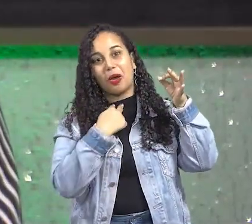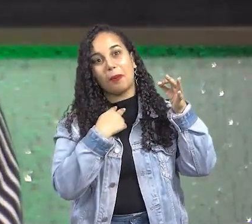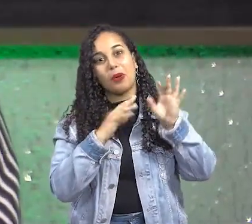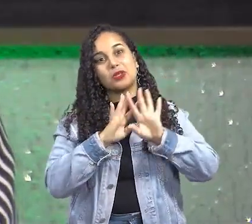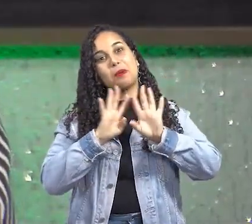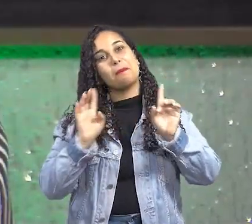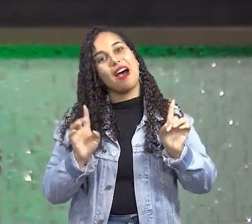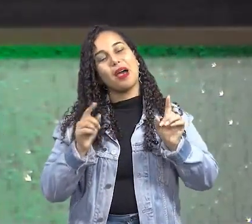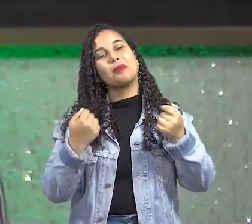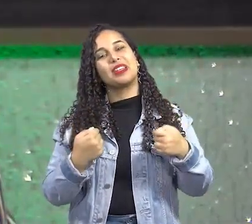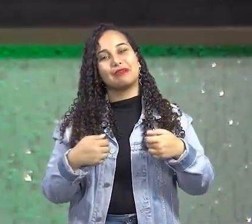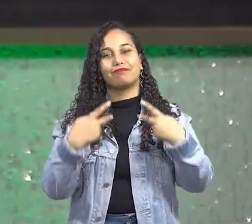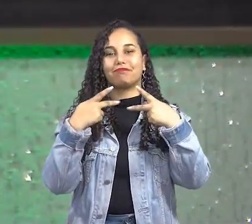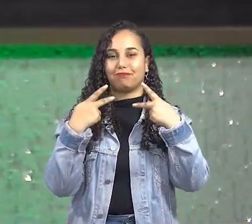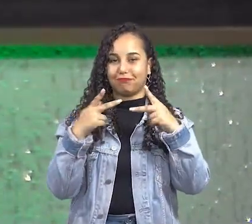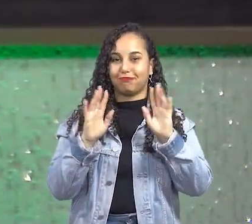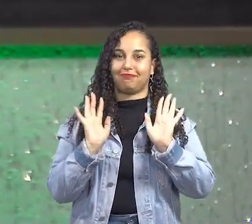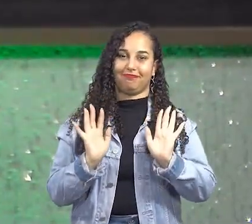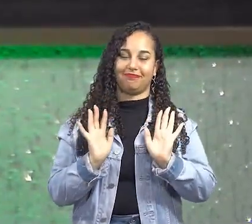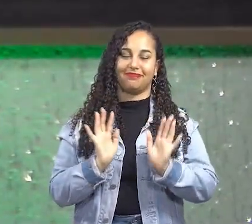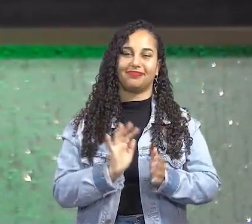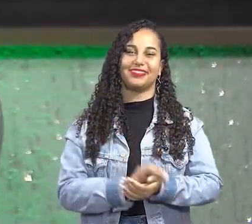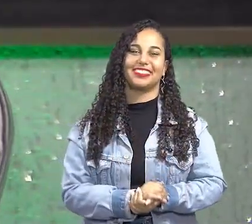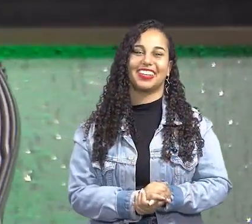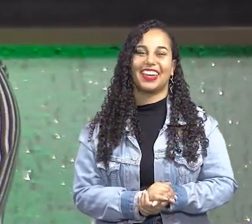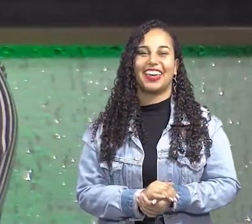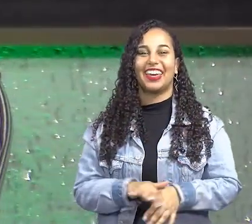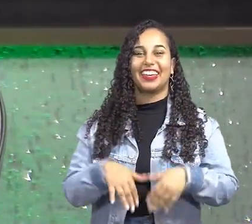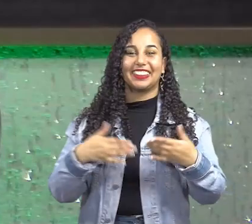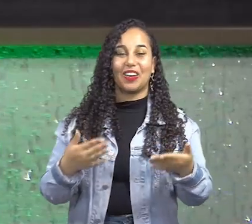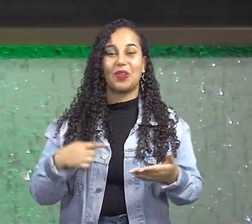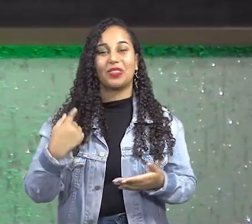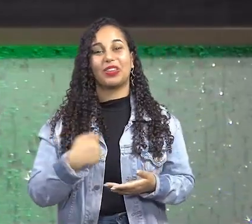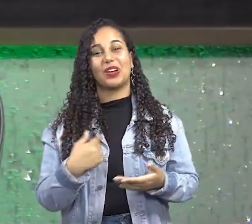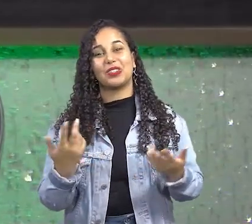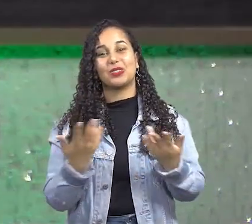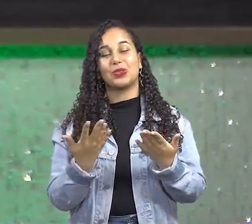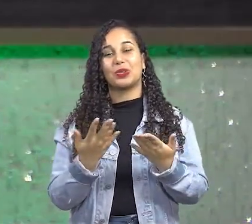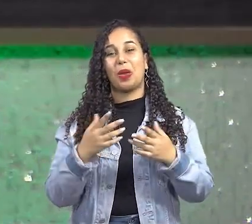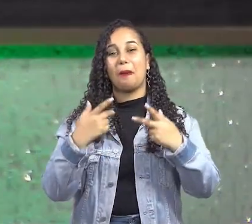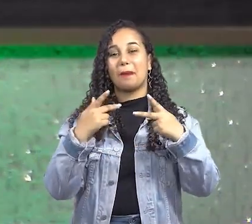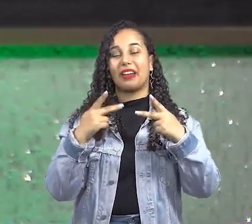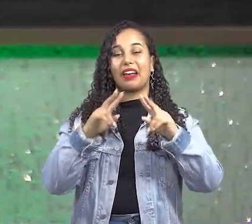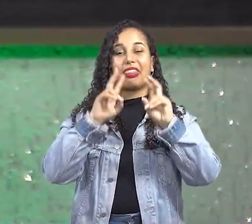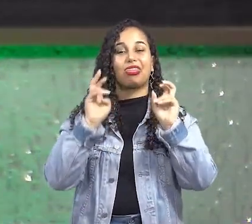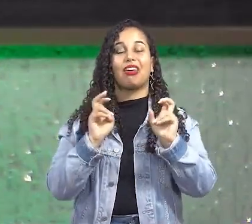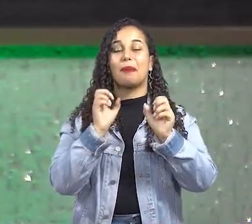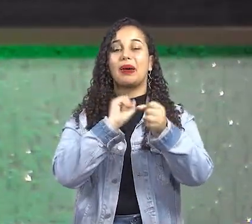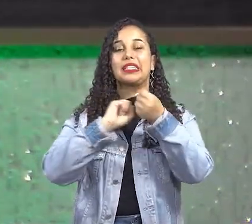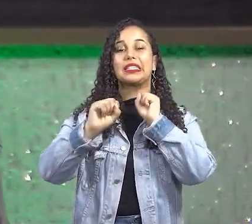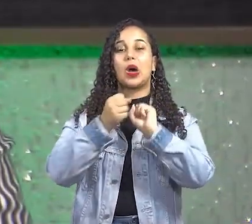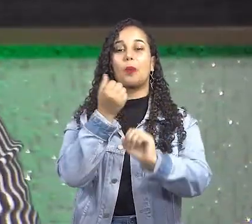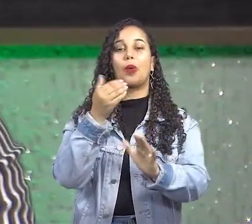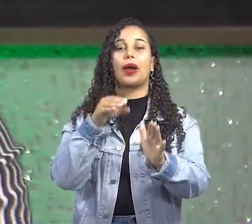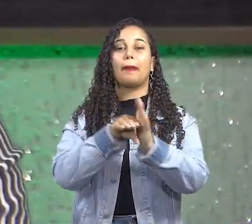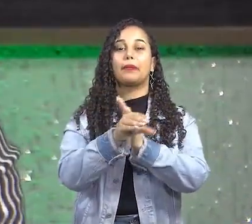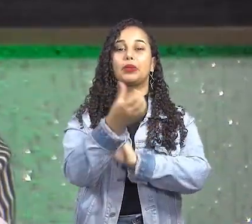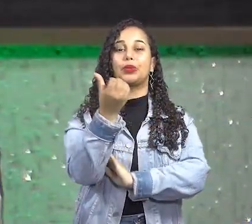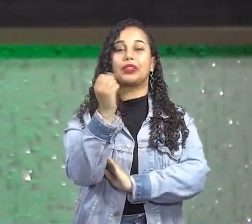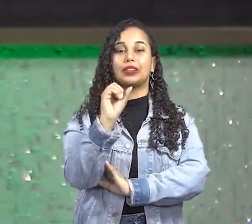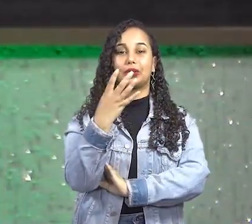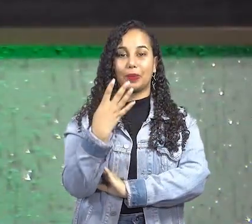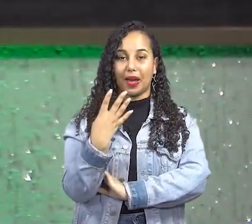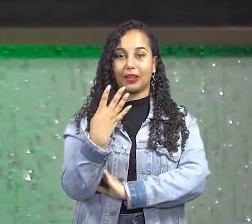toma todo o tempo aqui, que é o tempo da palavra de Deus. Nós vamos falar sobre o Salmo 84,